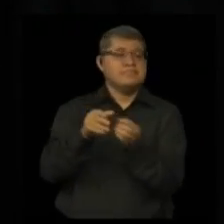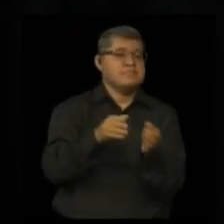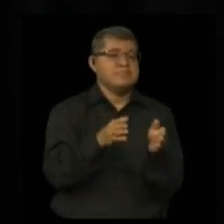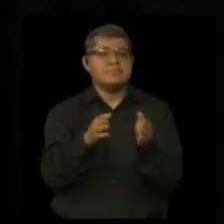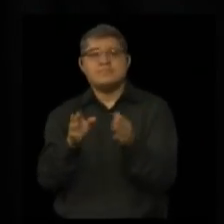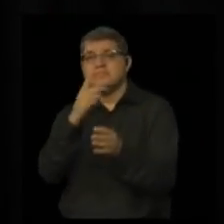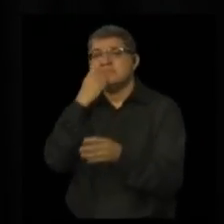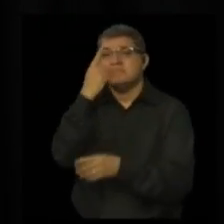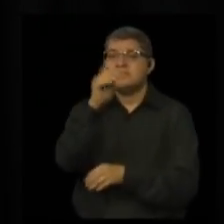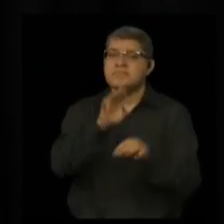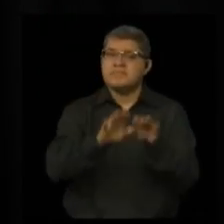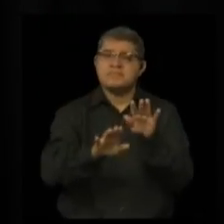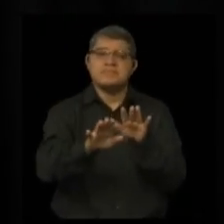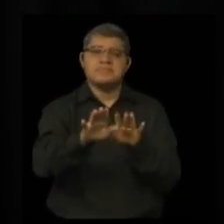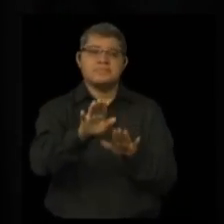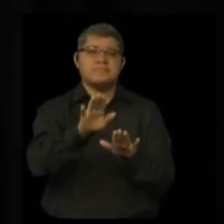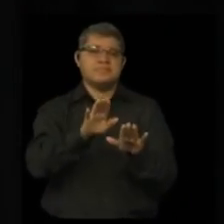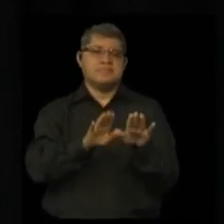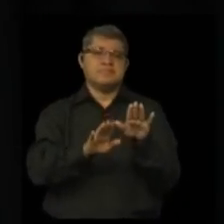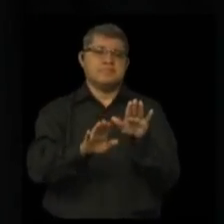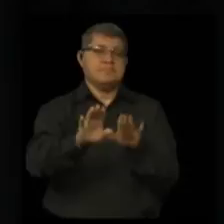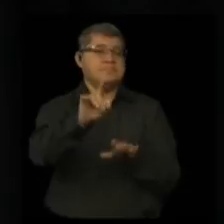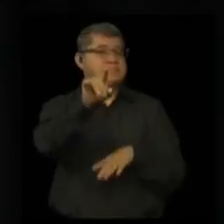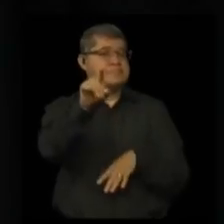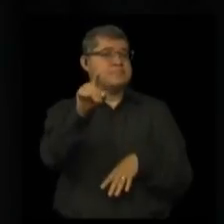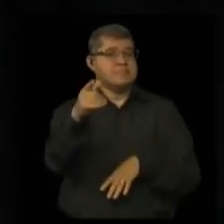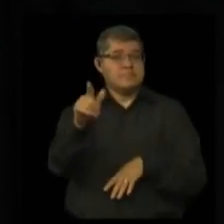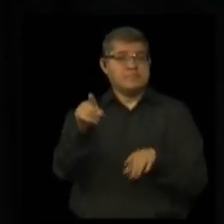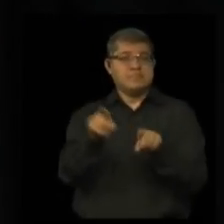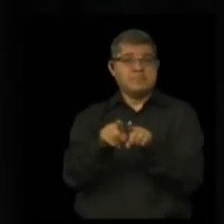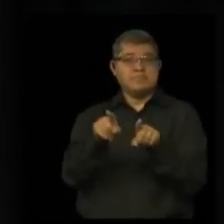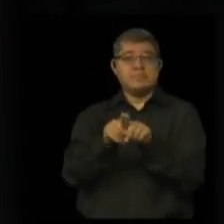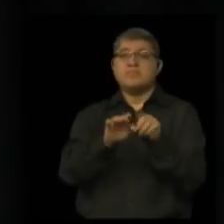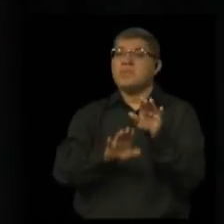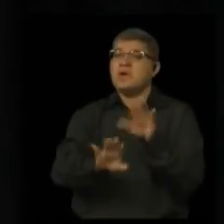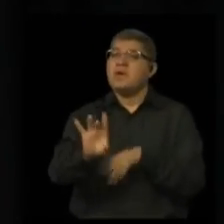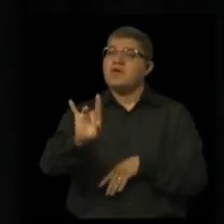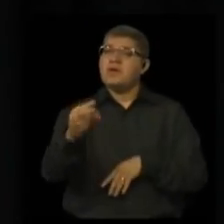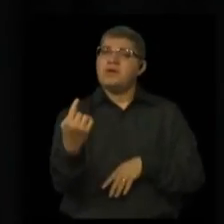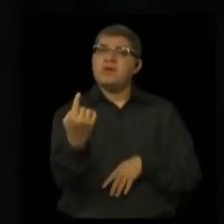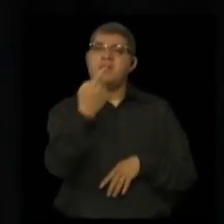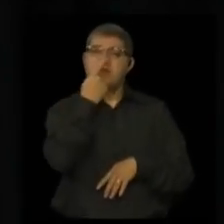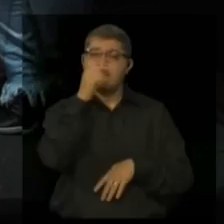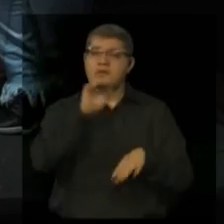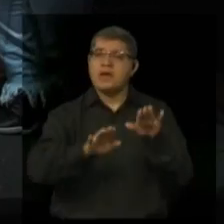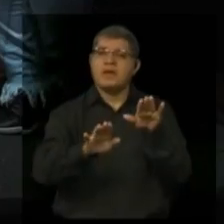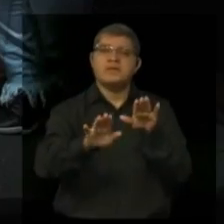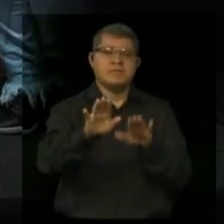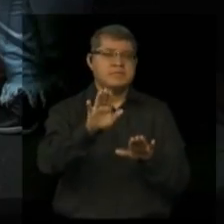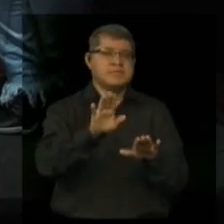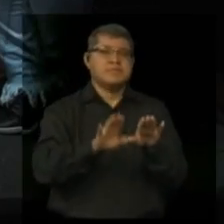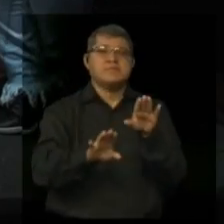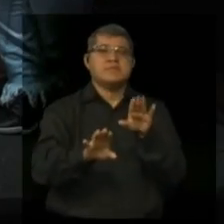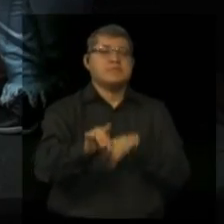e diz: cuidado, você também está só. E diz: